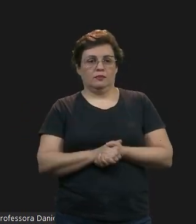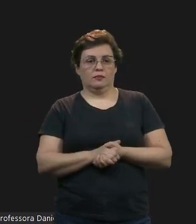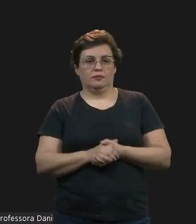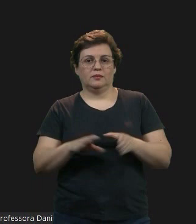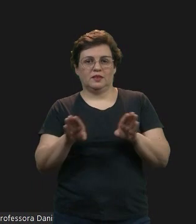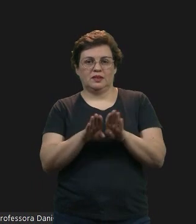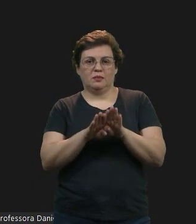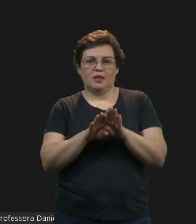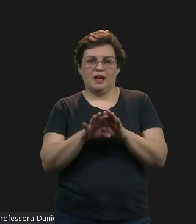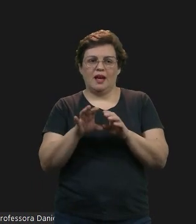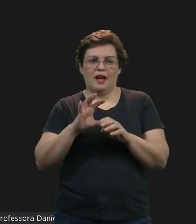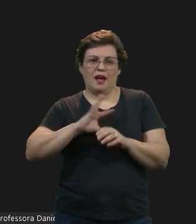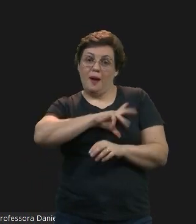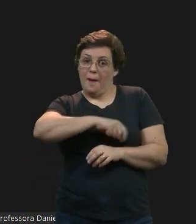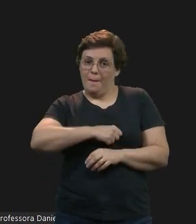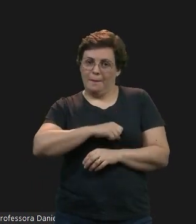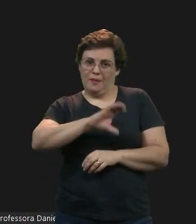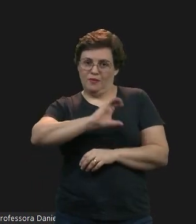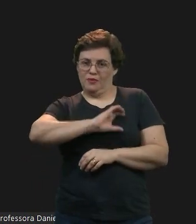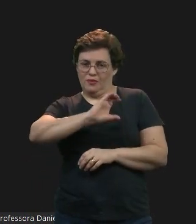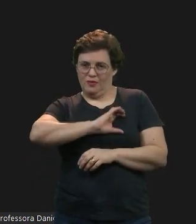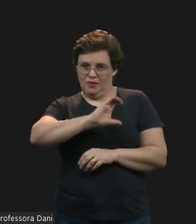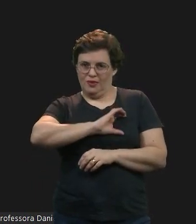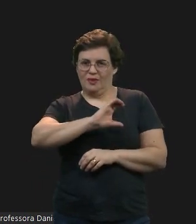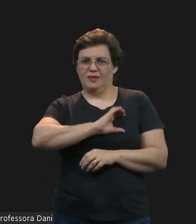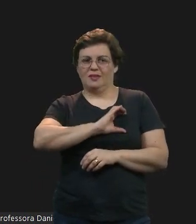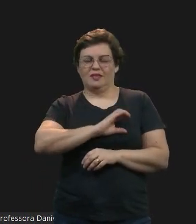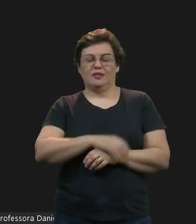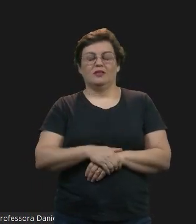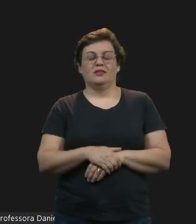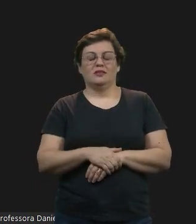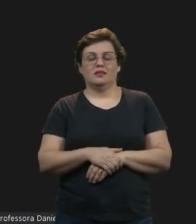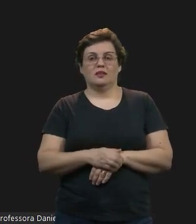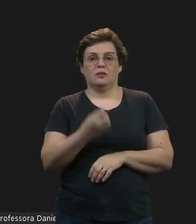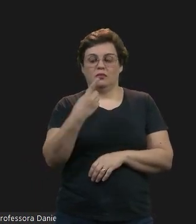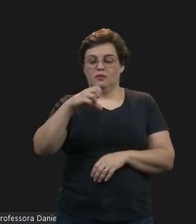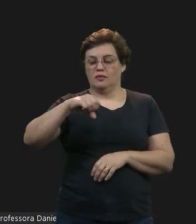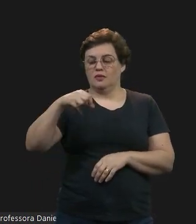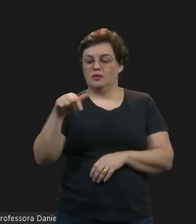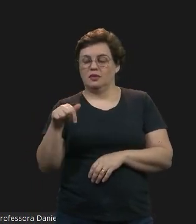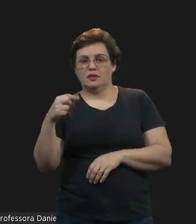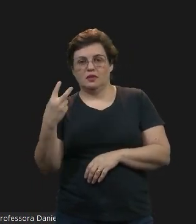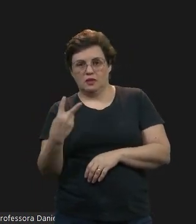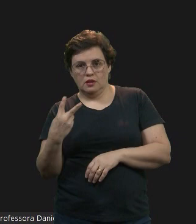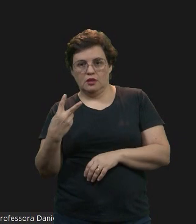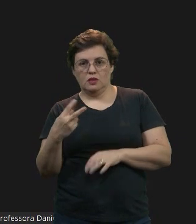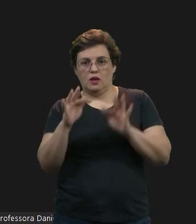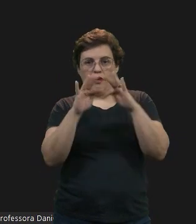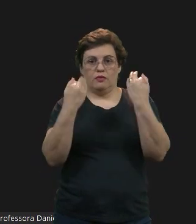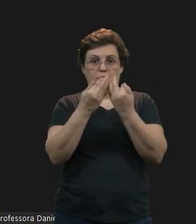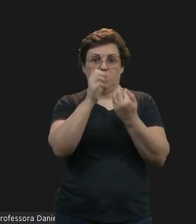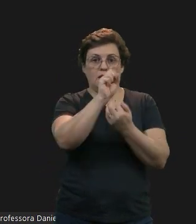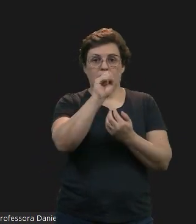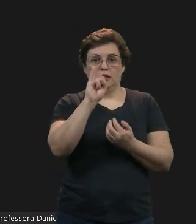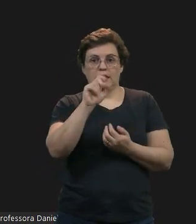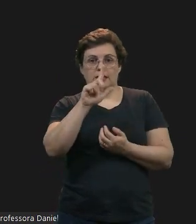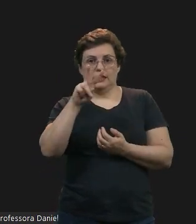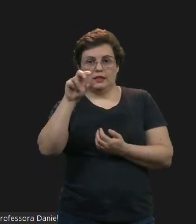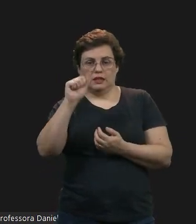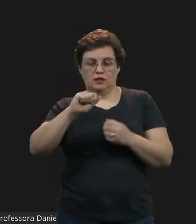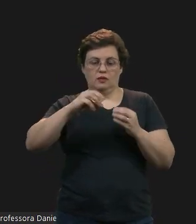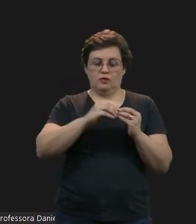o Corinthians, que por sinal é meu time também. Em 1972, a família Silva mudou-se para